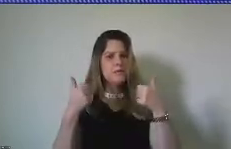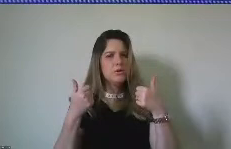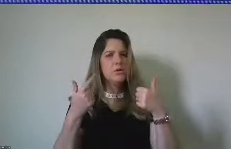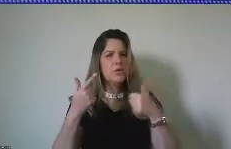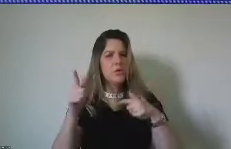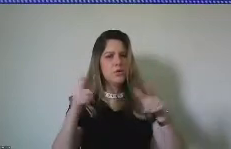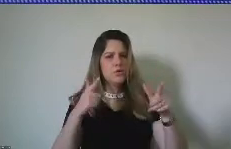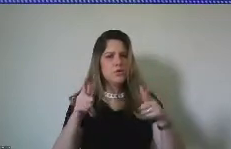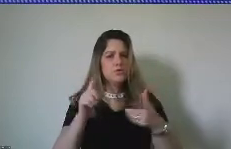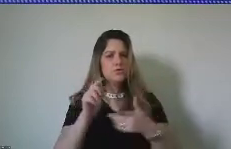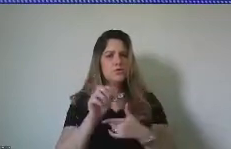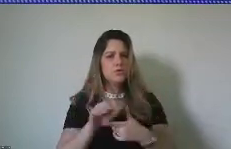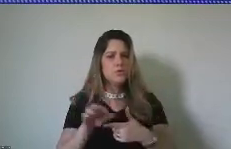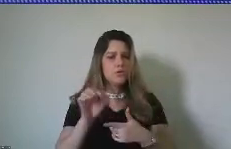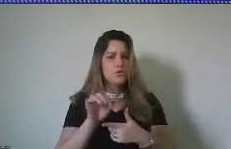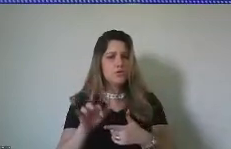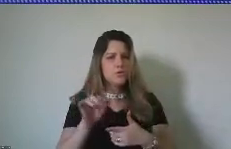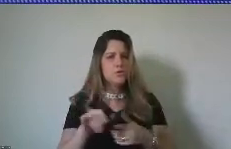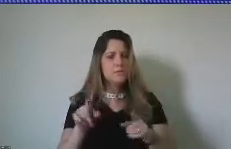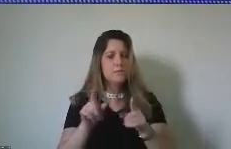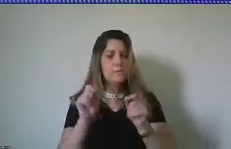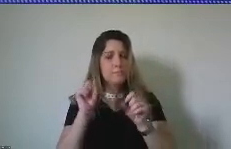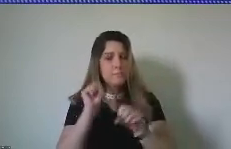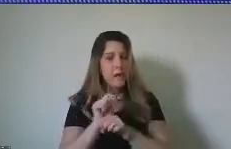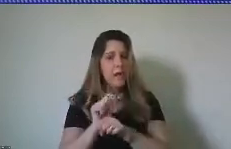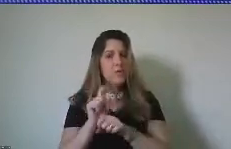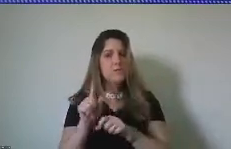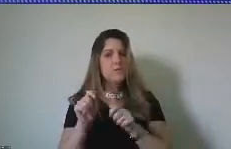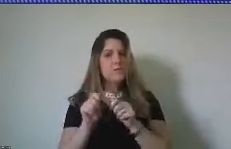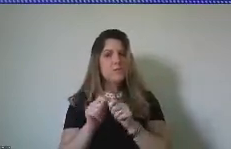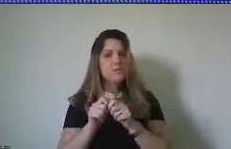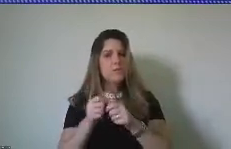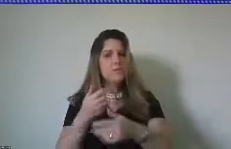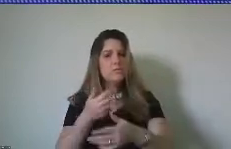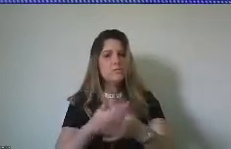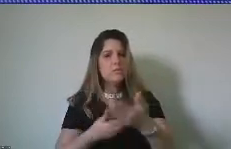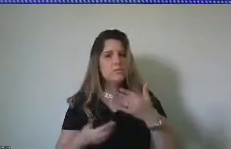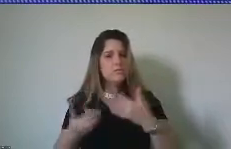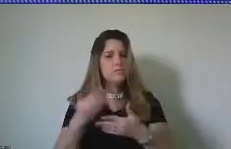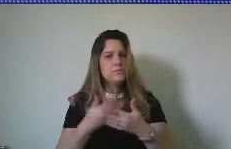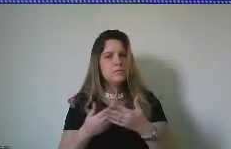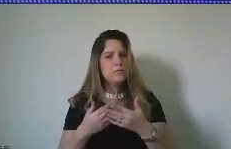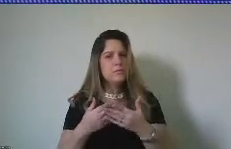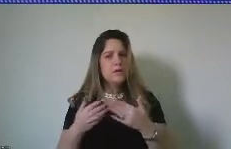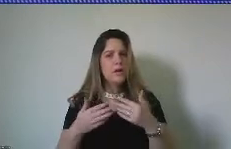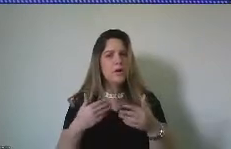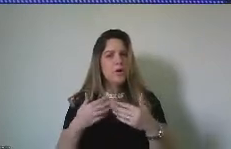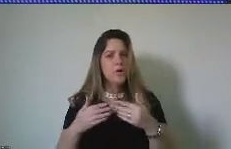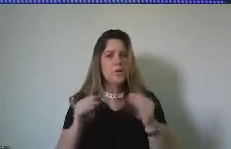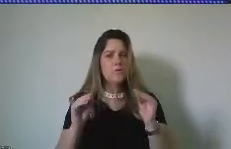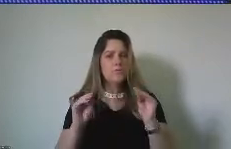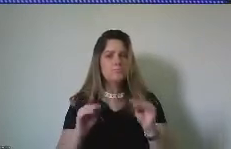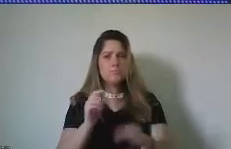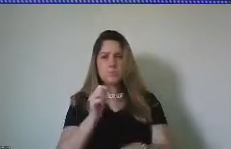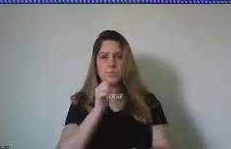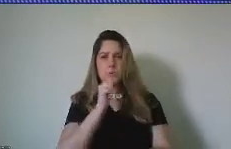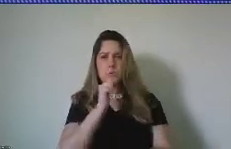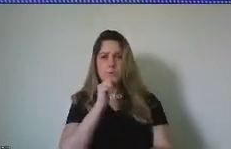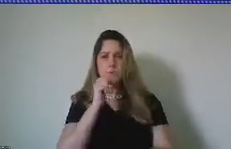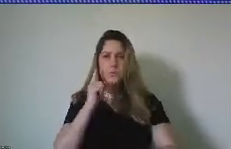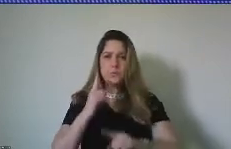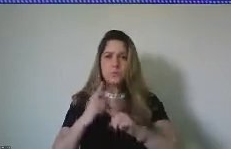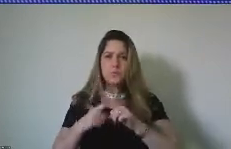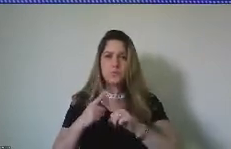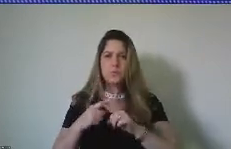mas se você está fazendo uma renovação pode a conta não fechar por enquanto porque porque essa